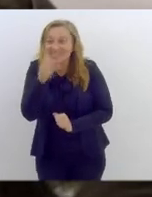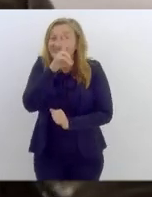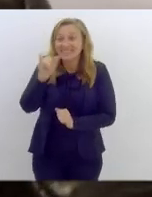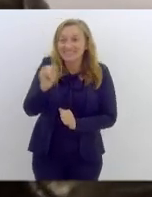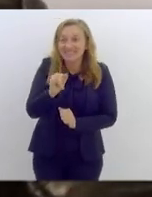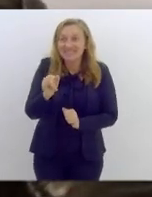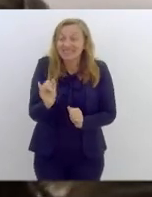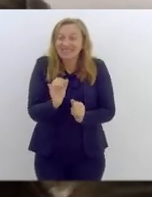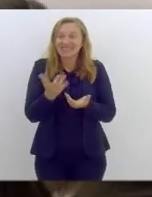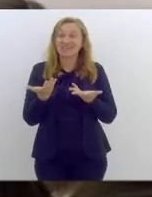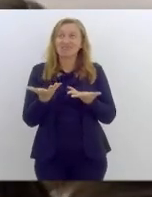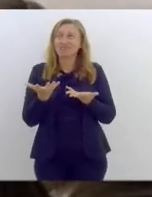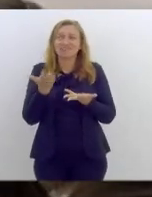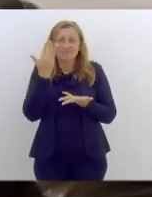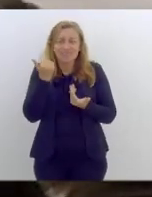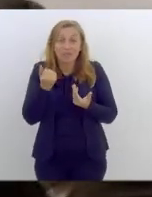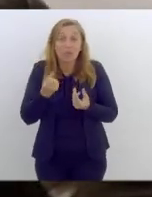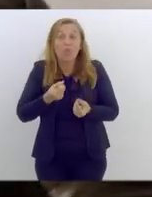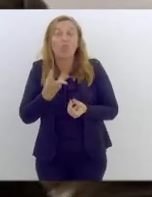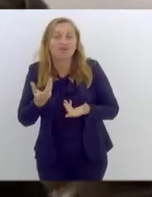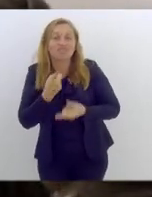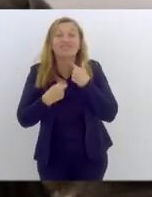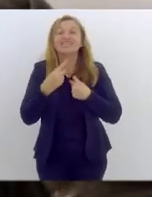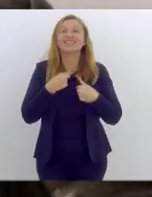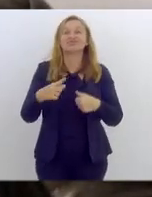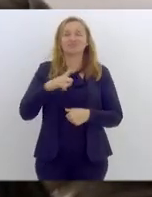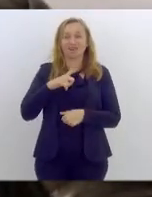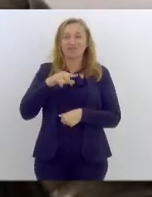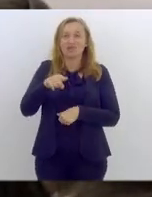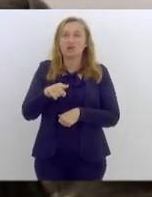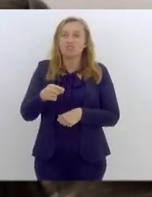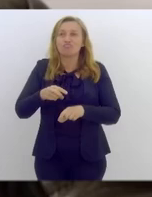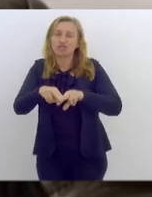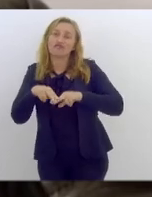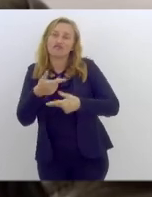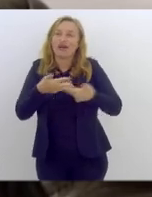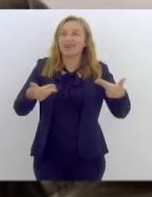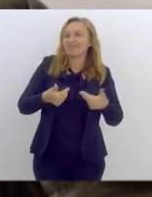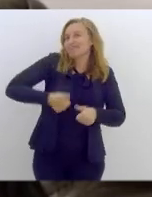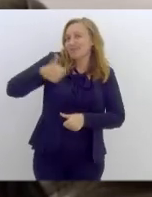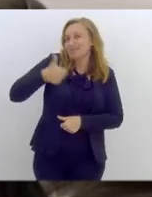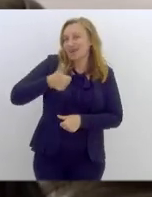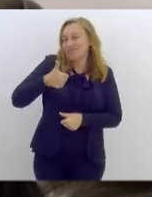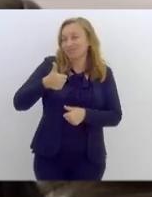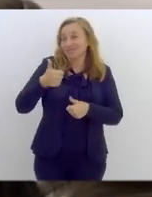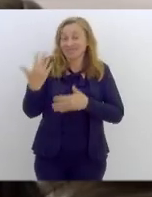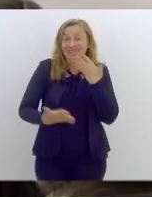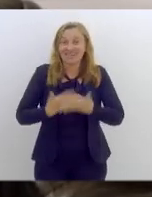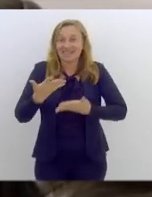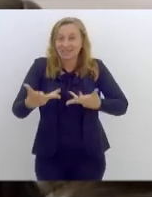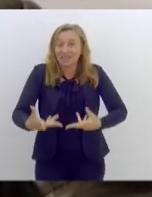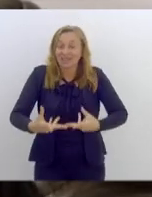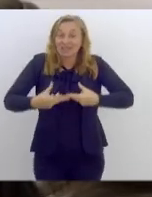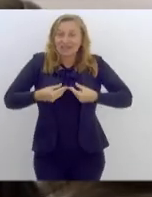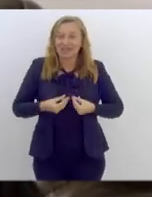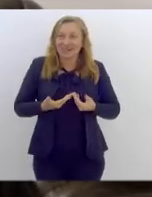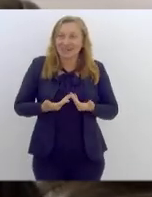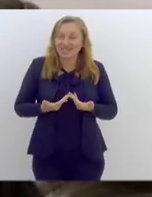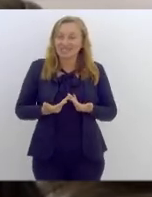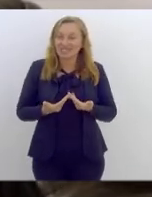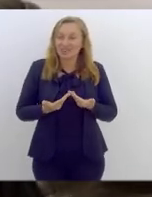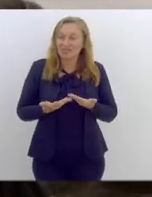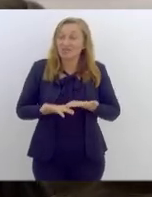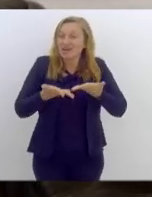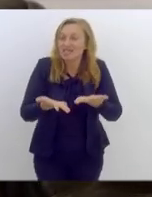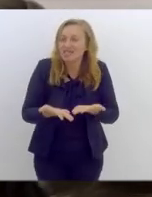não sabem o quanto, por vários motivos. Primeiro, por receber essa honra tão grande oferecida por essa